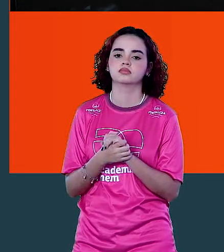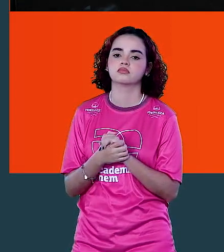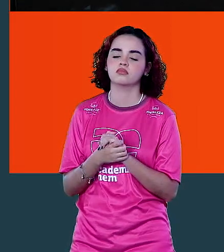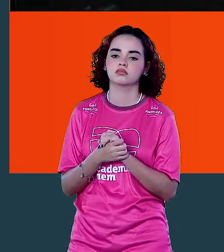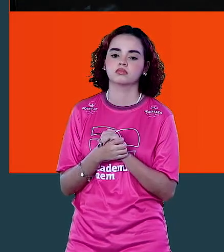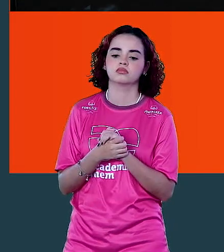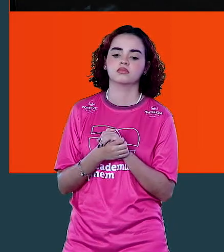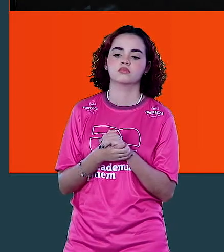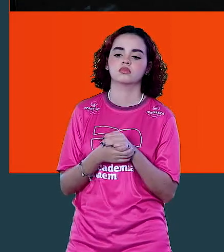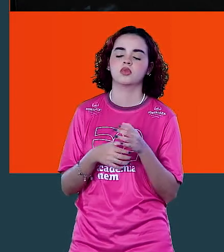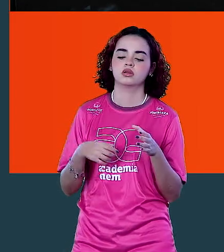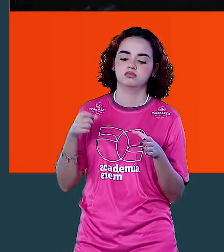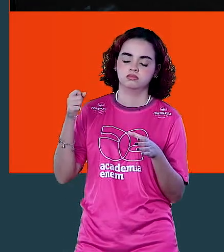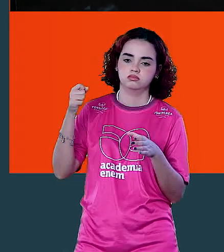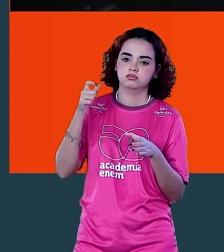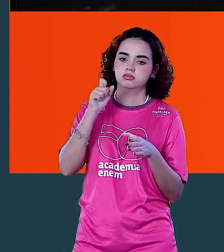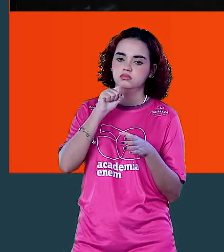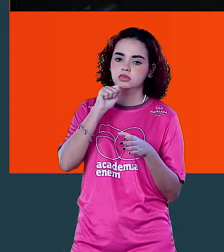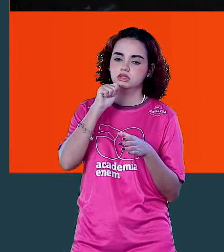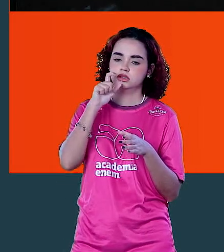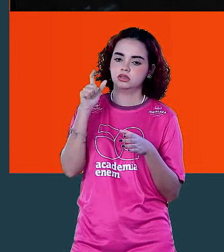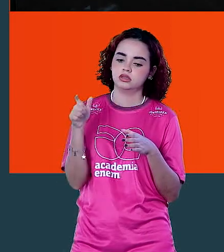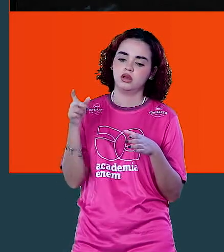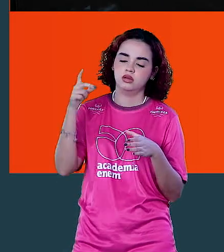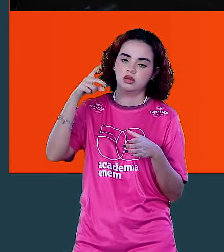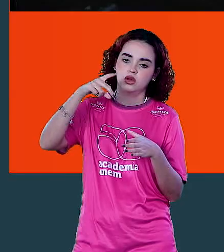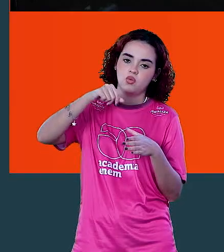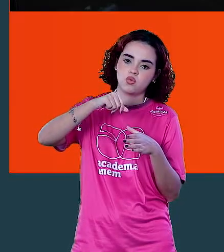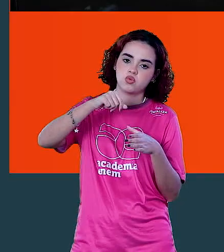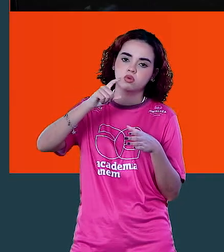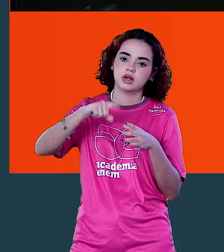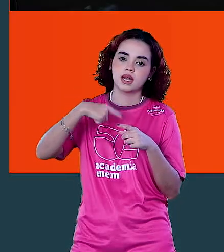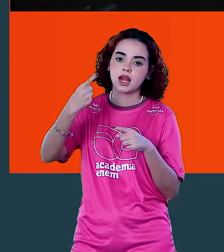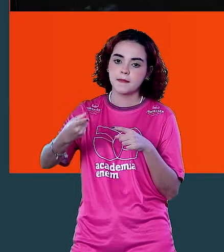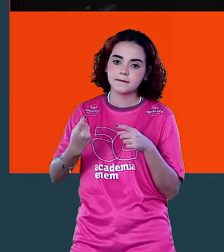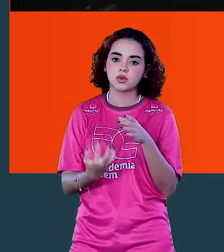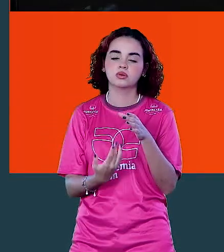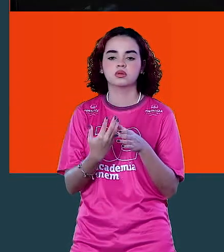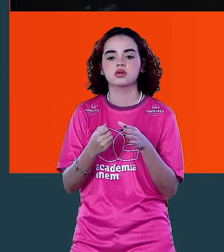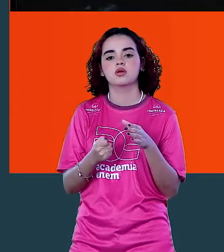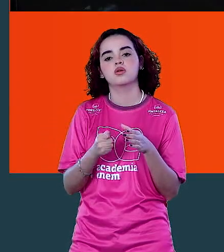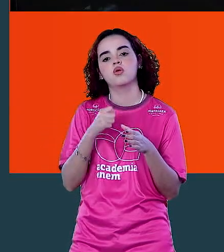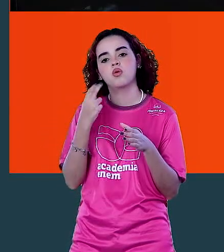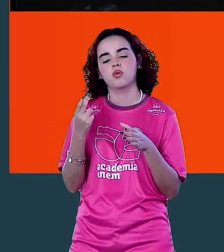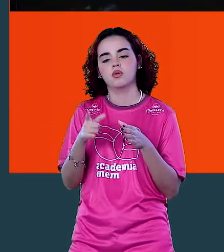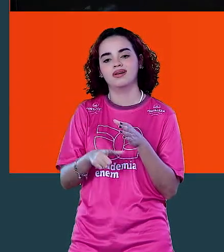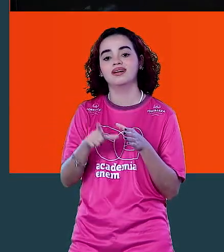sal na água depois que ela ferve ou antes dela ferver?